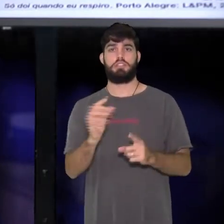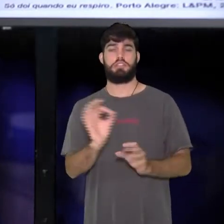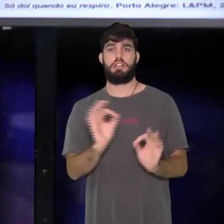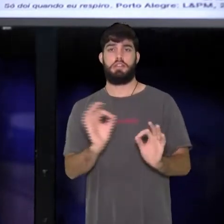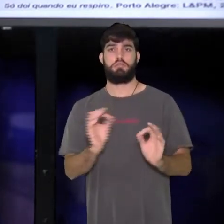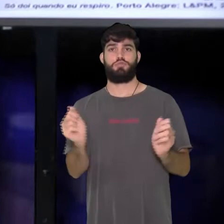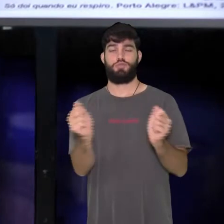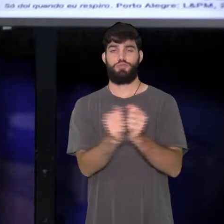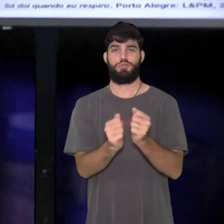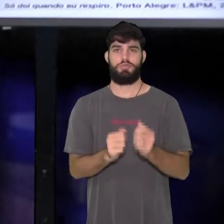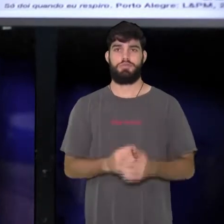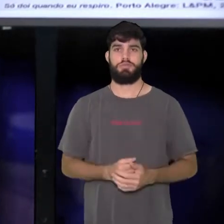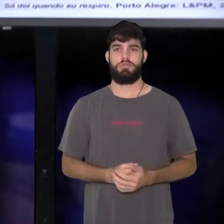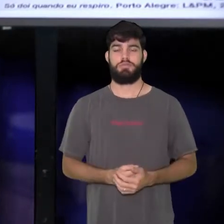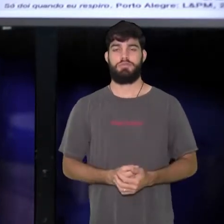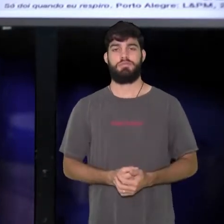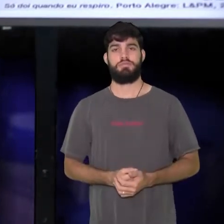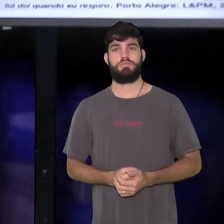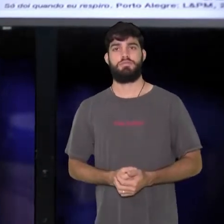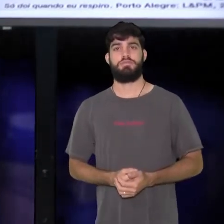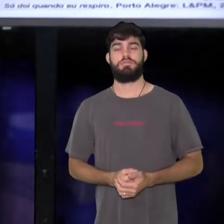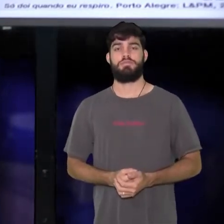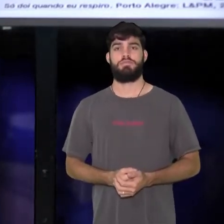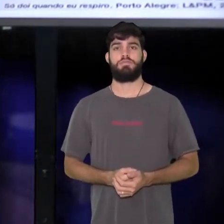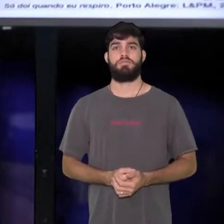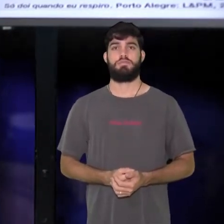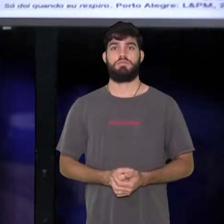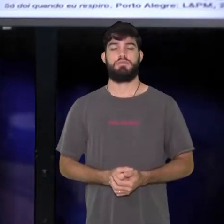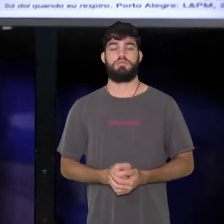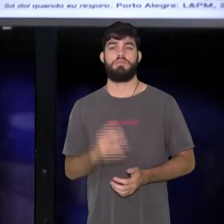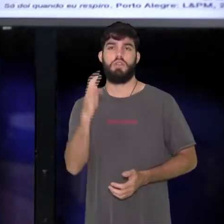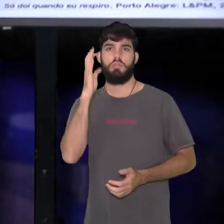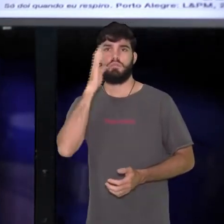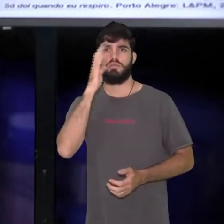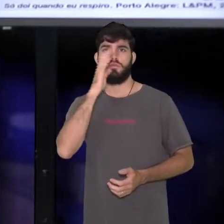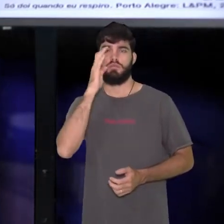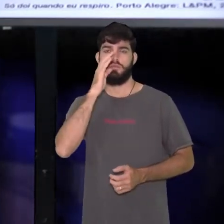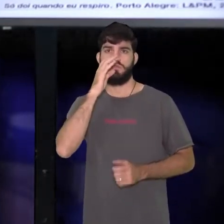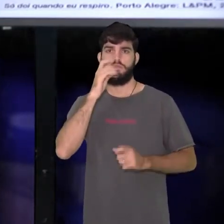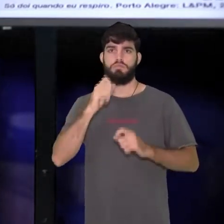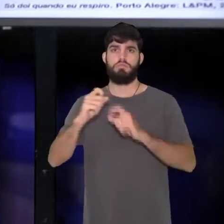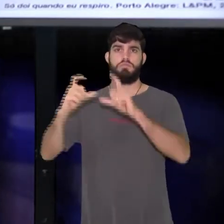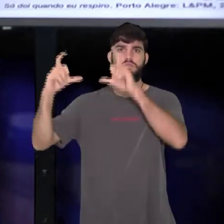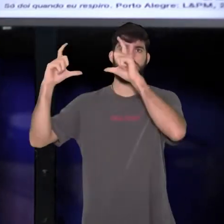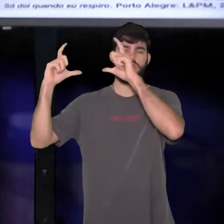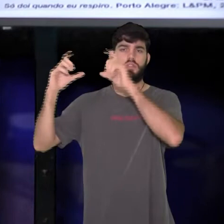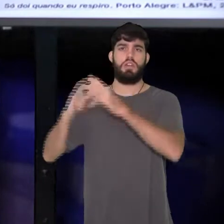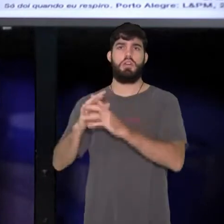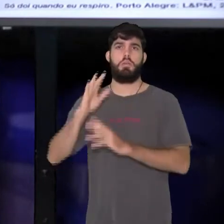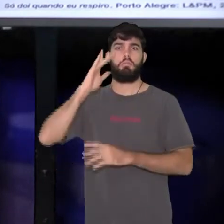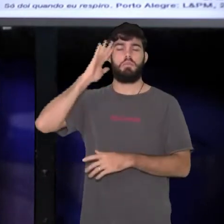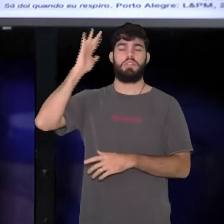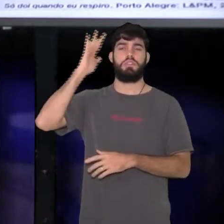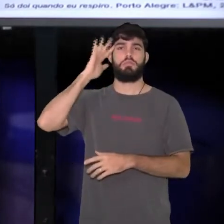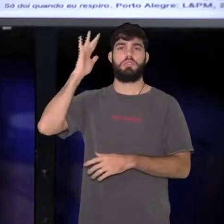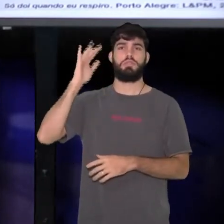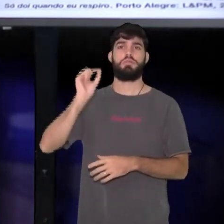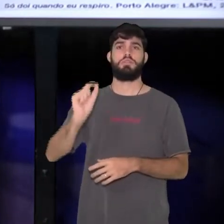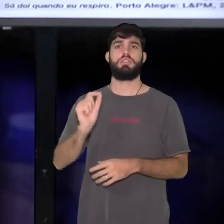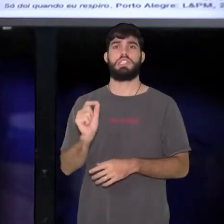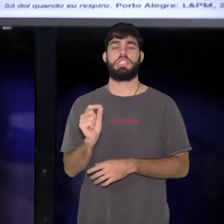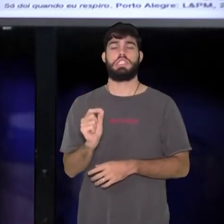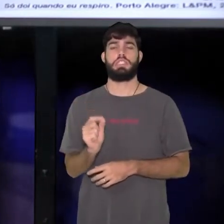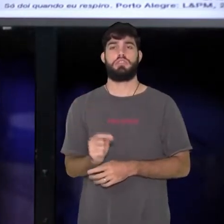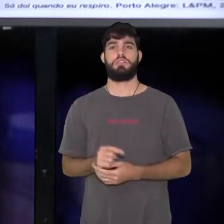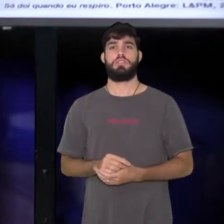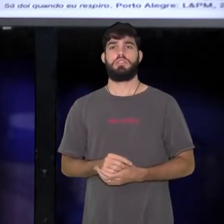juntos. E observem que esses balões de pensamento, em cada balão eu tenho